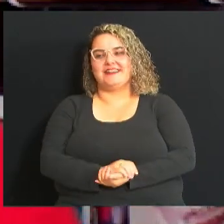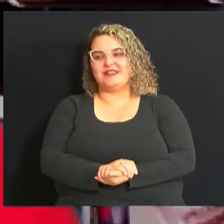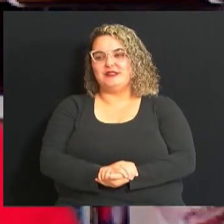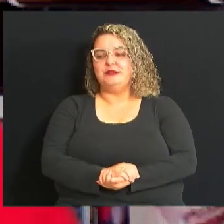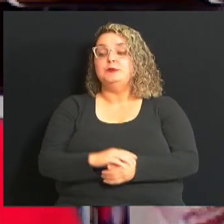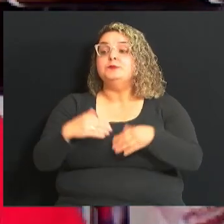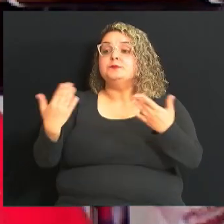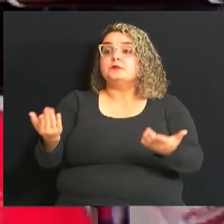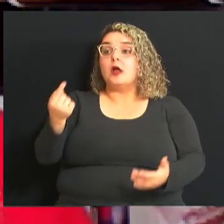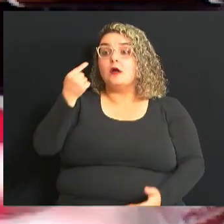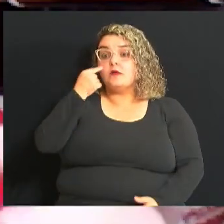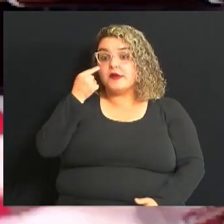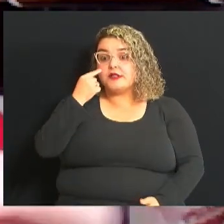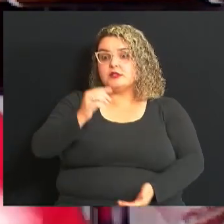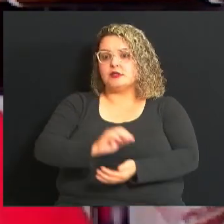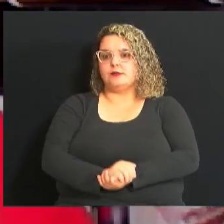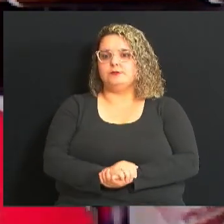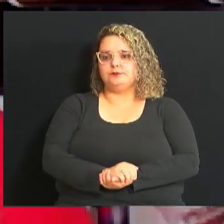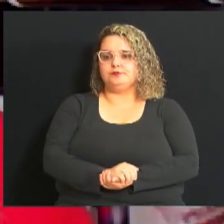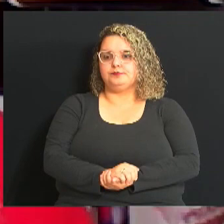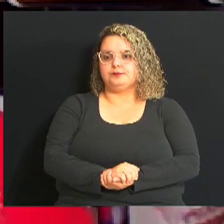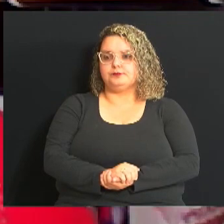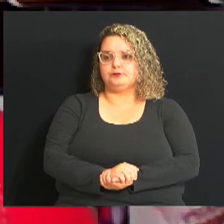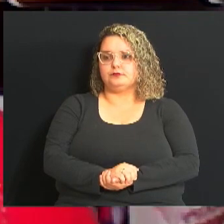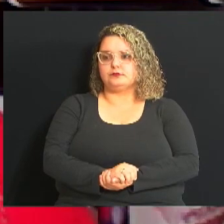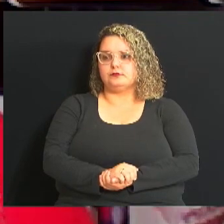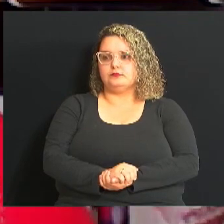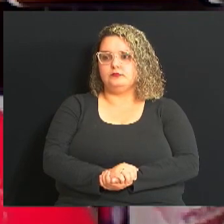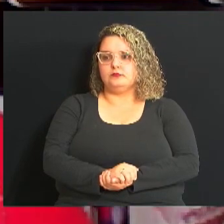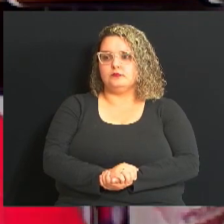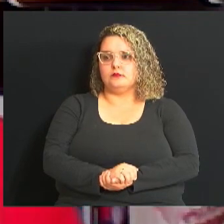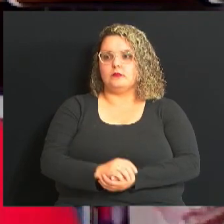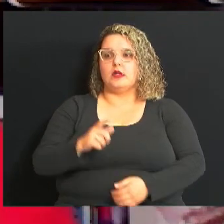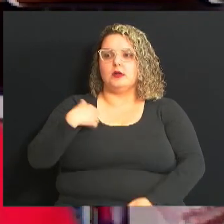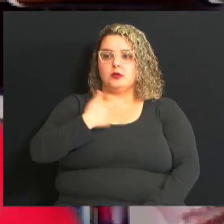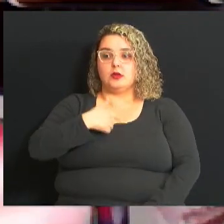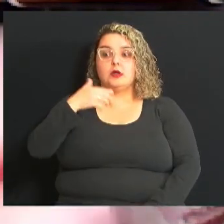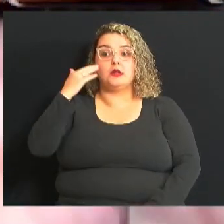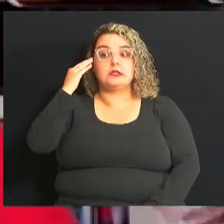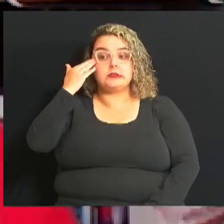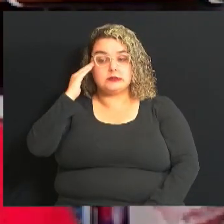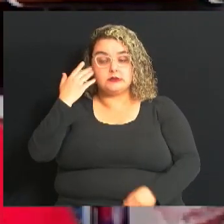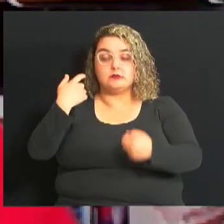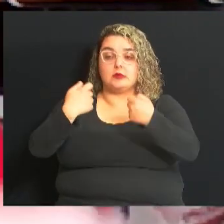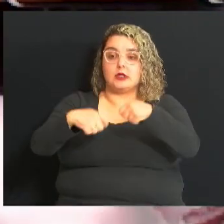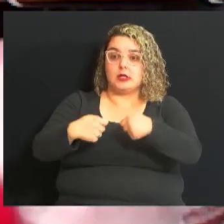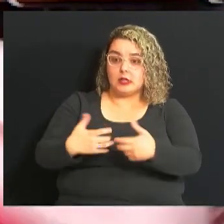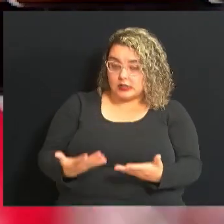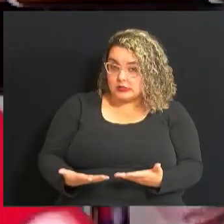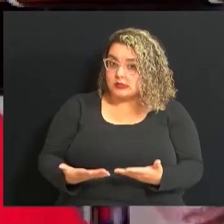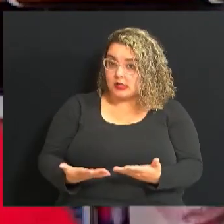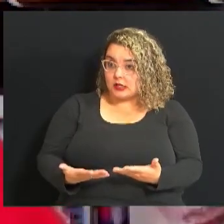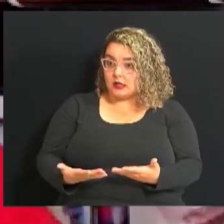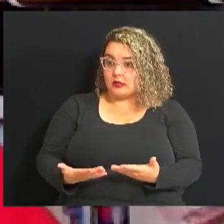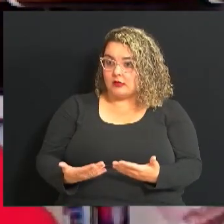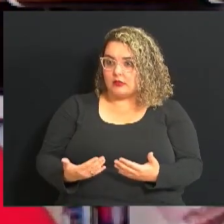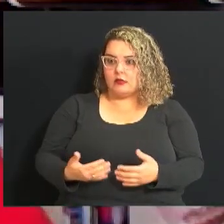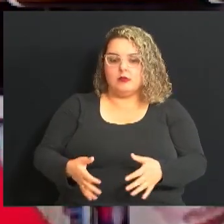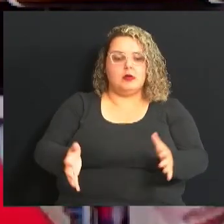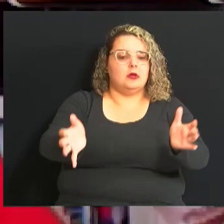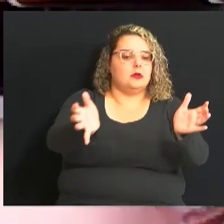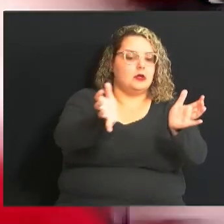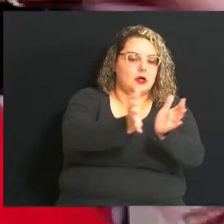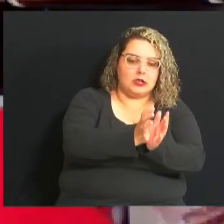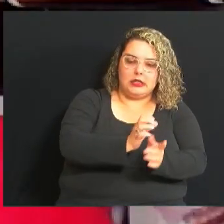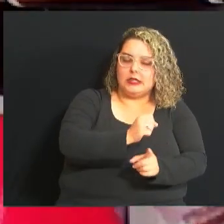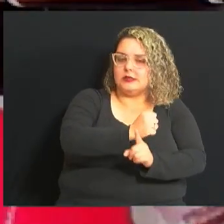Mas veja, a gente precisa entender que, para além da classe social, da